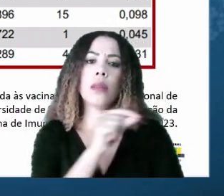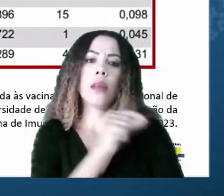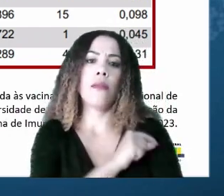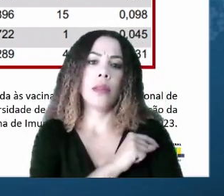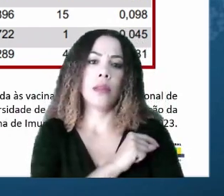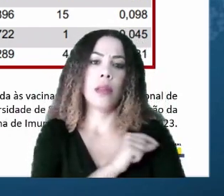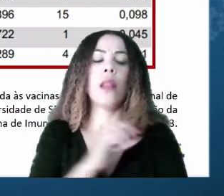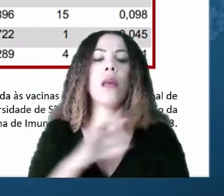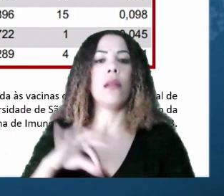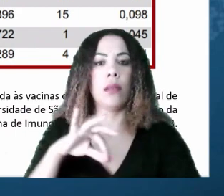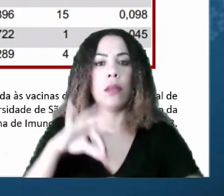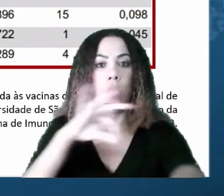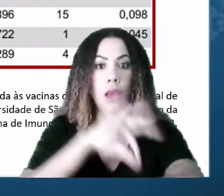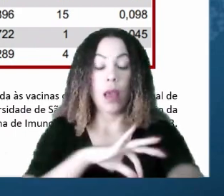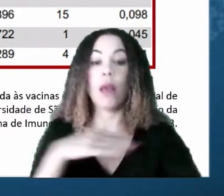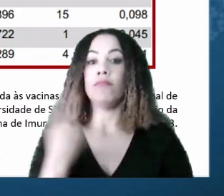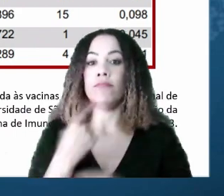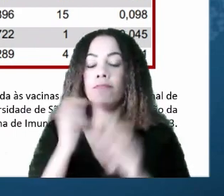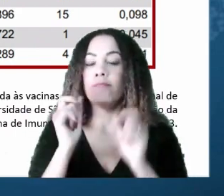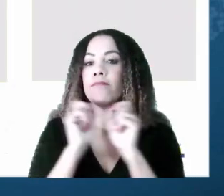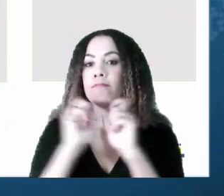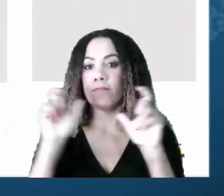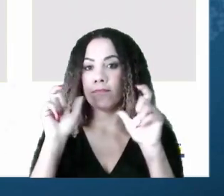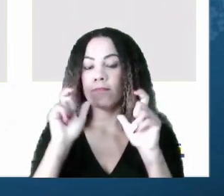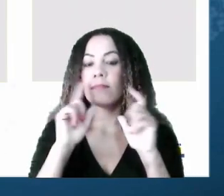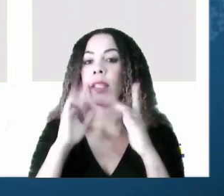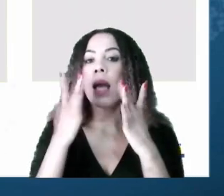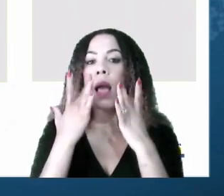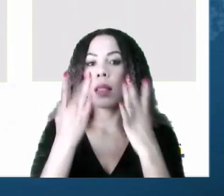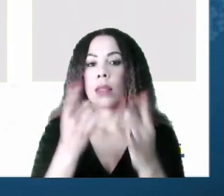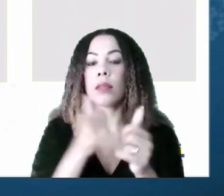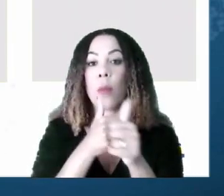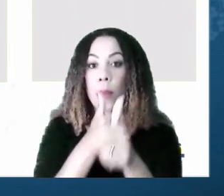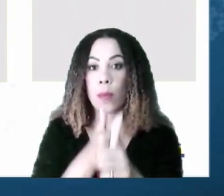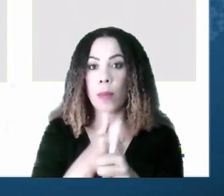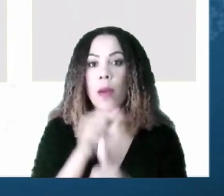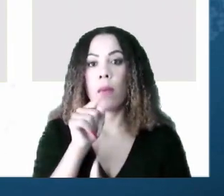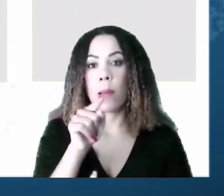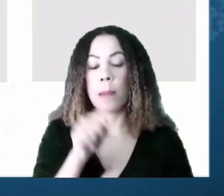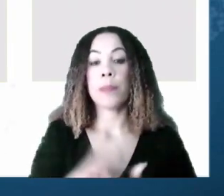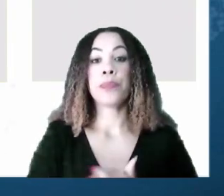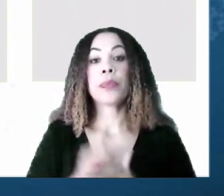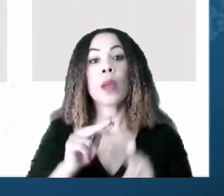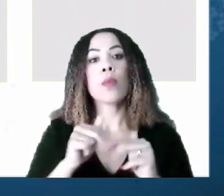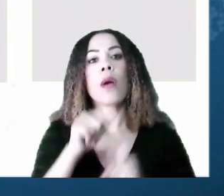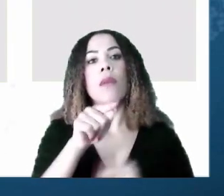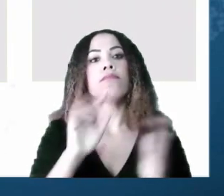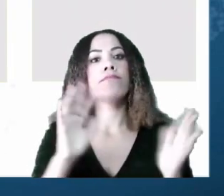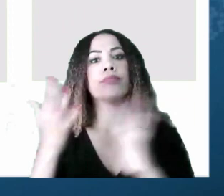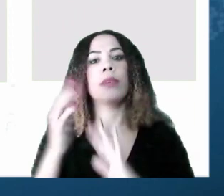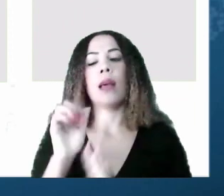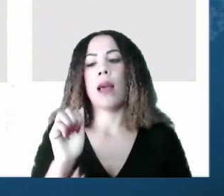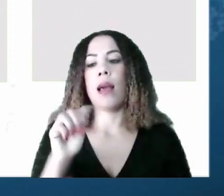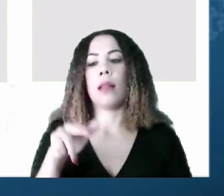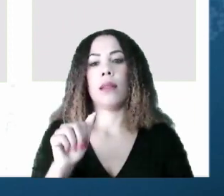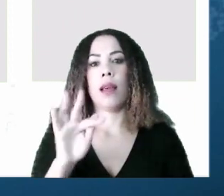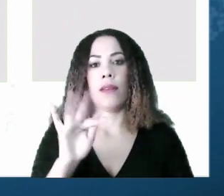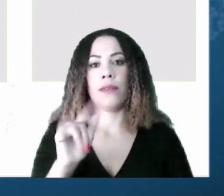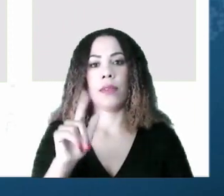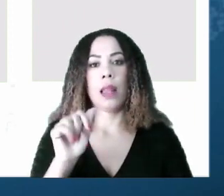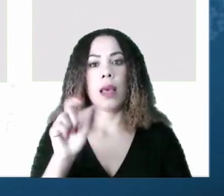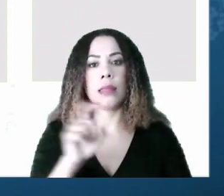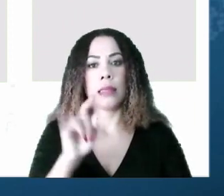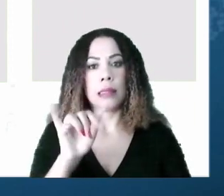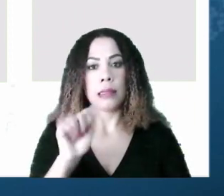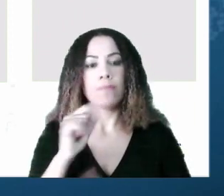estamos atentos a esses casos de anafilaxia. E, por conta desses casos de anafilaxia, várias medidas foram feitas. Primeiro